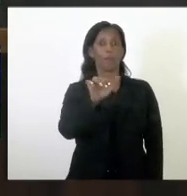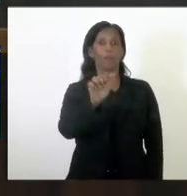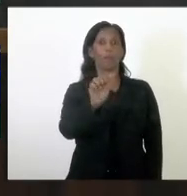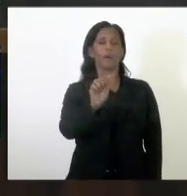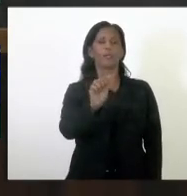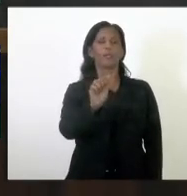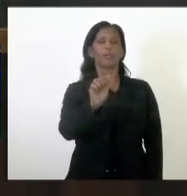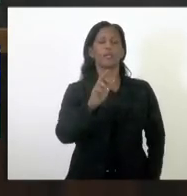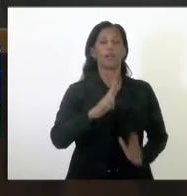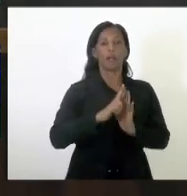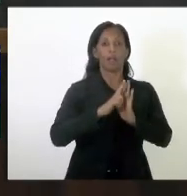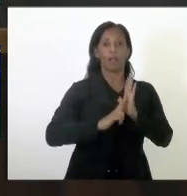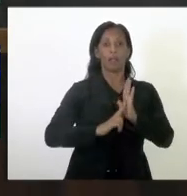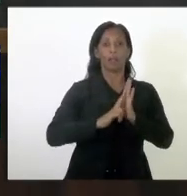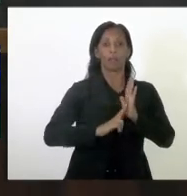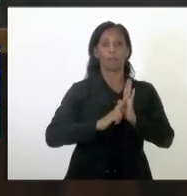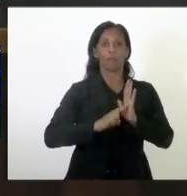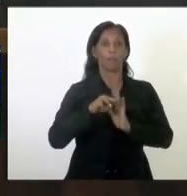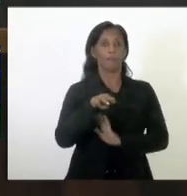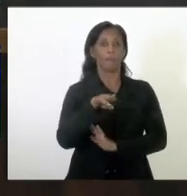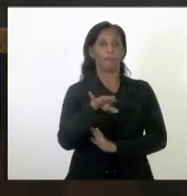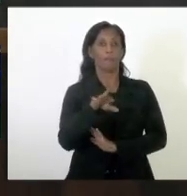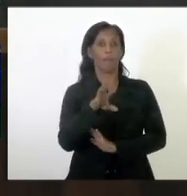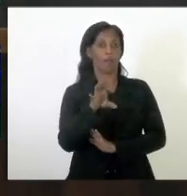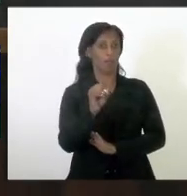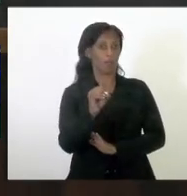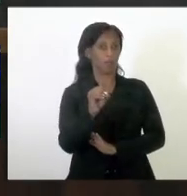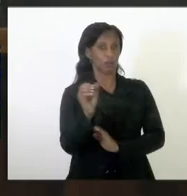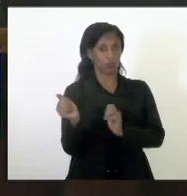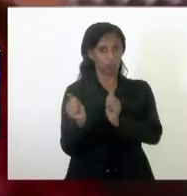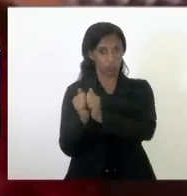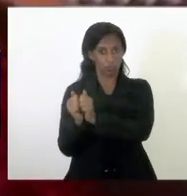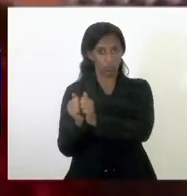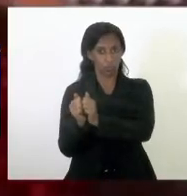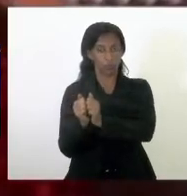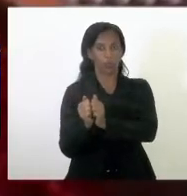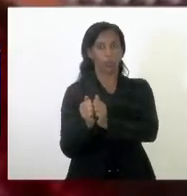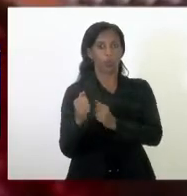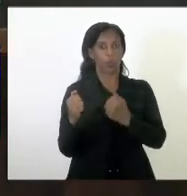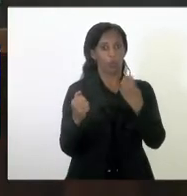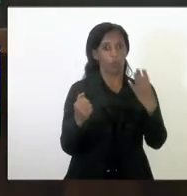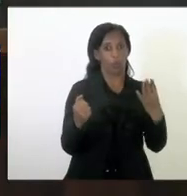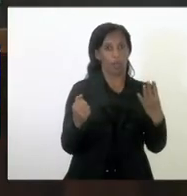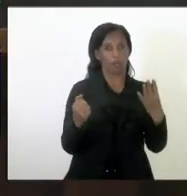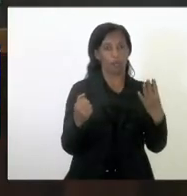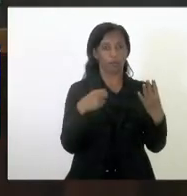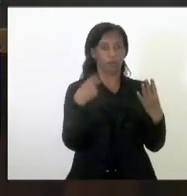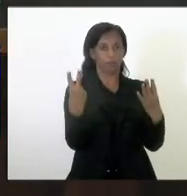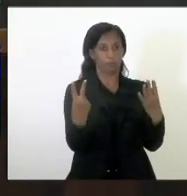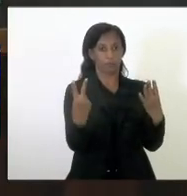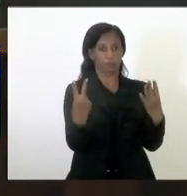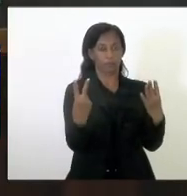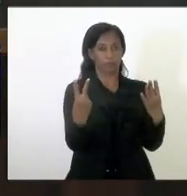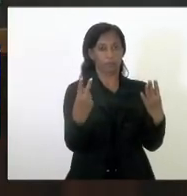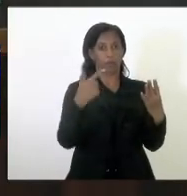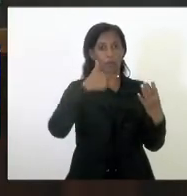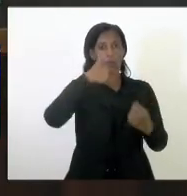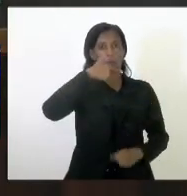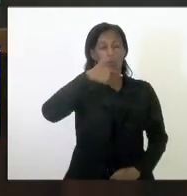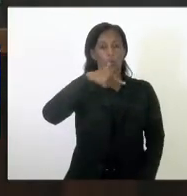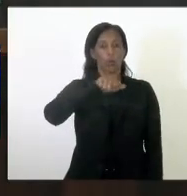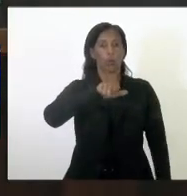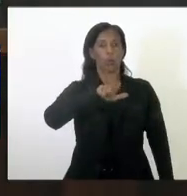Com o relator Márcio. Isso, voto com o relator, presidente. 4-2. Deputado Luiz